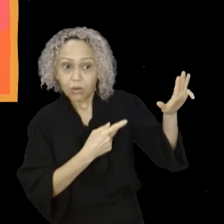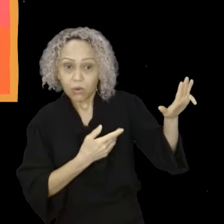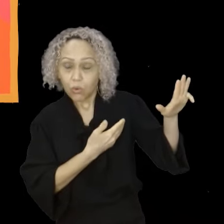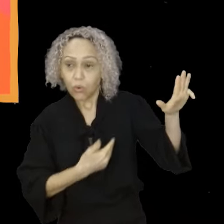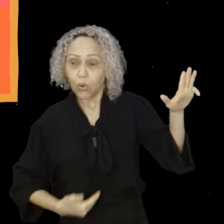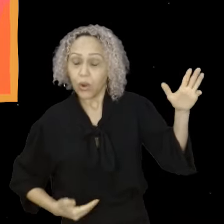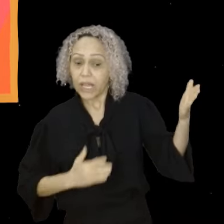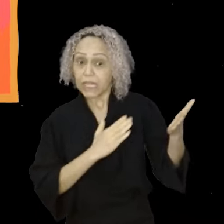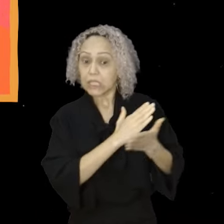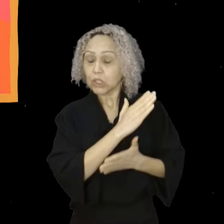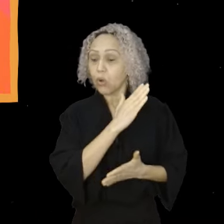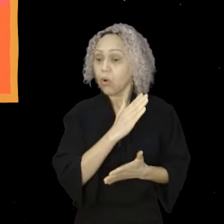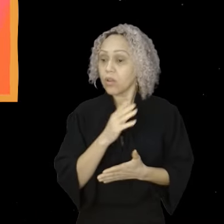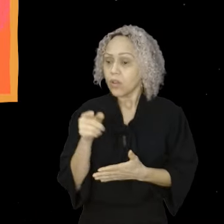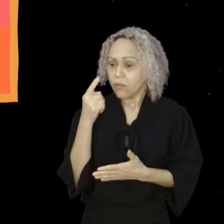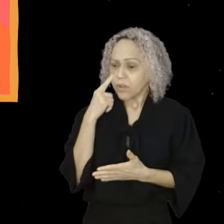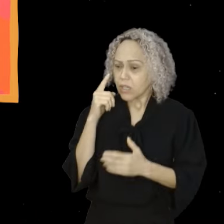pra minha filha.